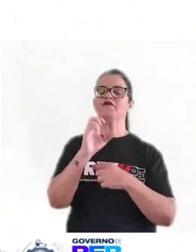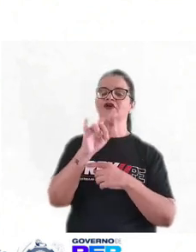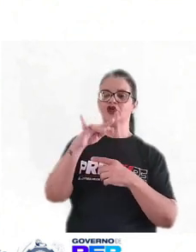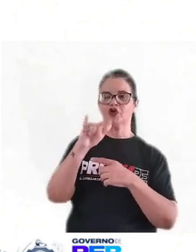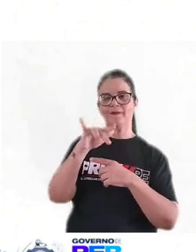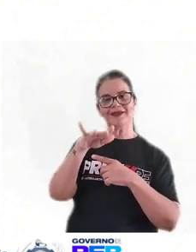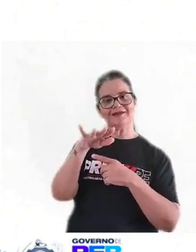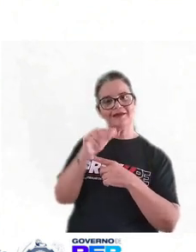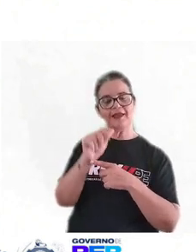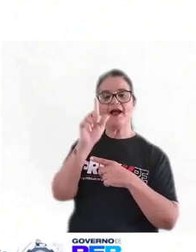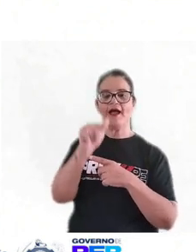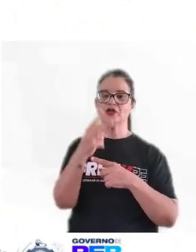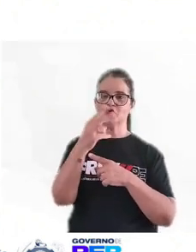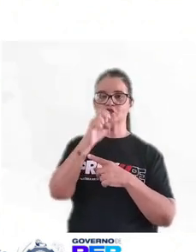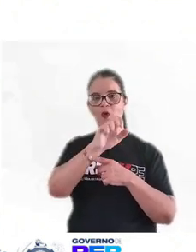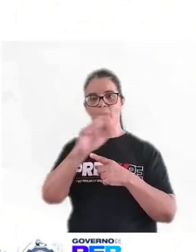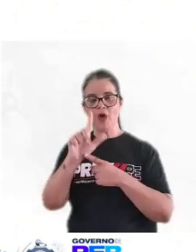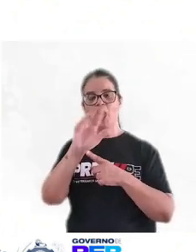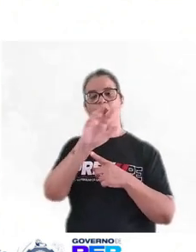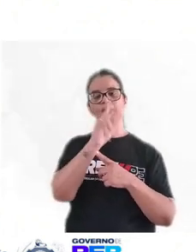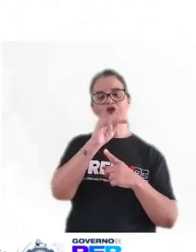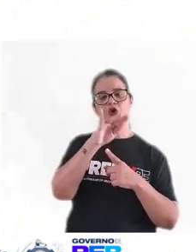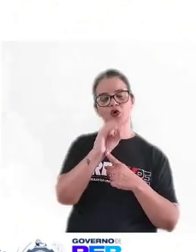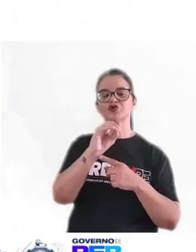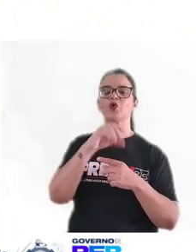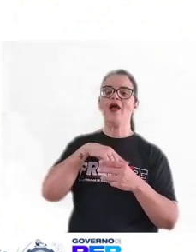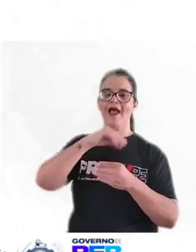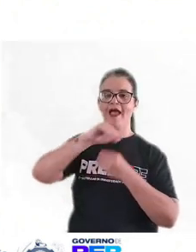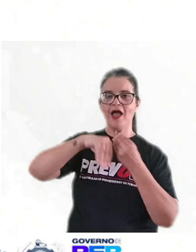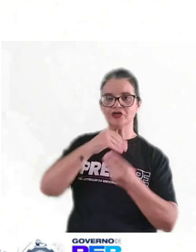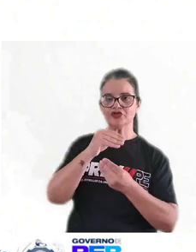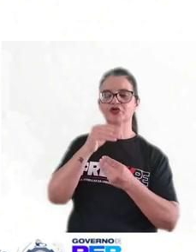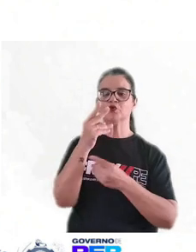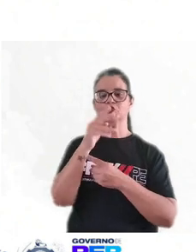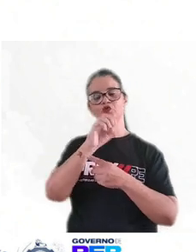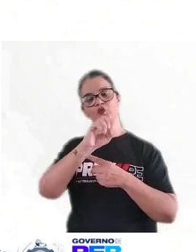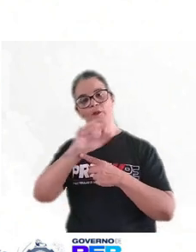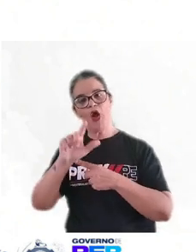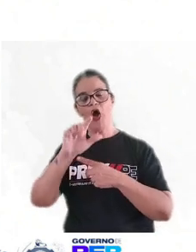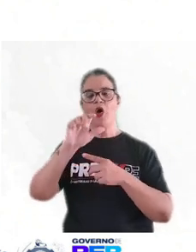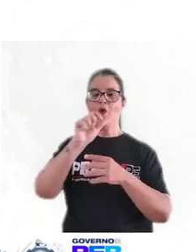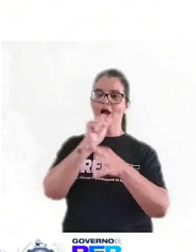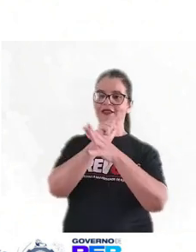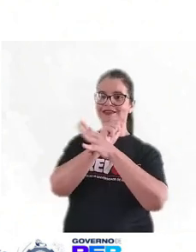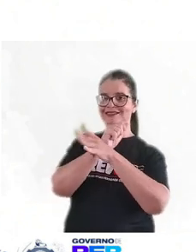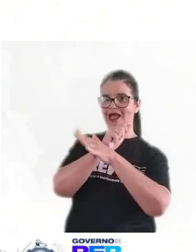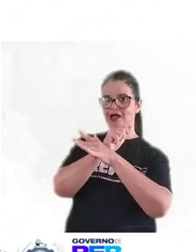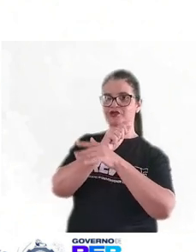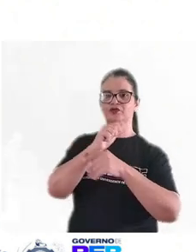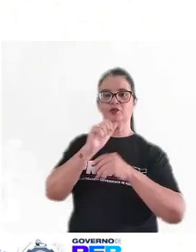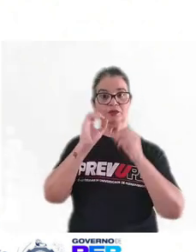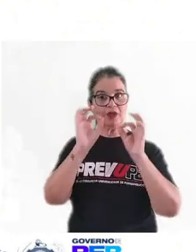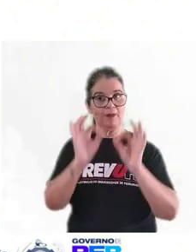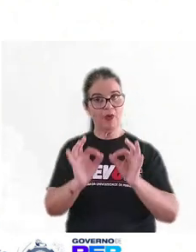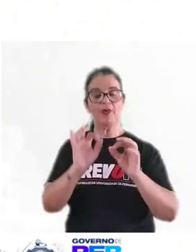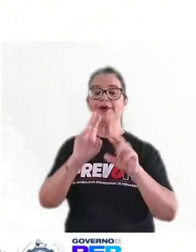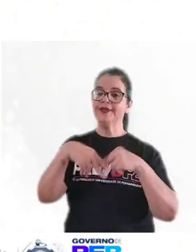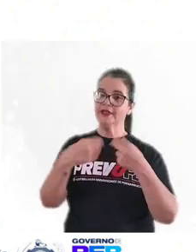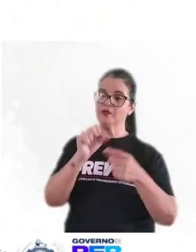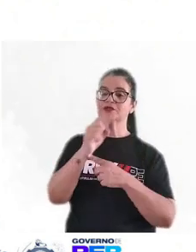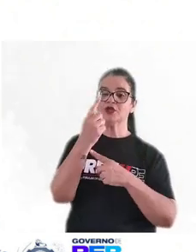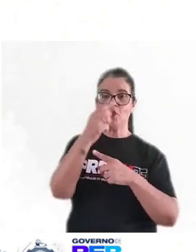nossa nova estequiometria é de 2 mols de hidróxido reagindo com 2 mols de ácido clorídrico.